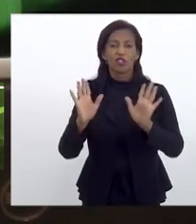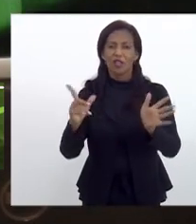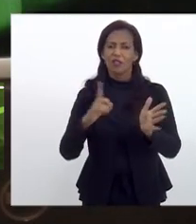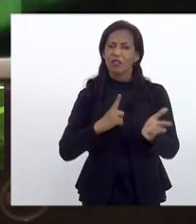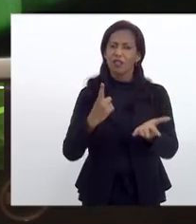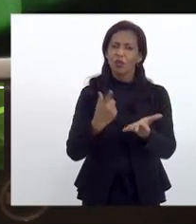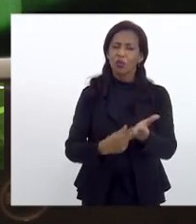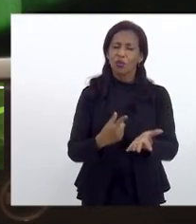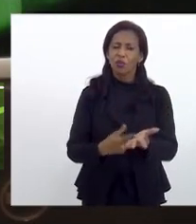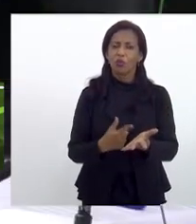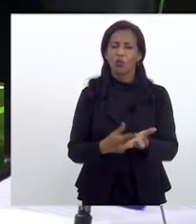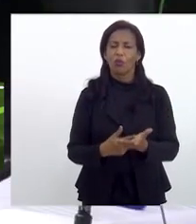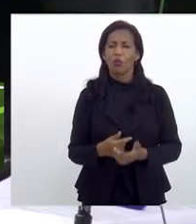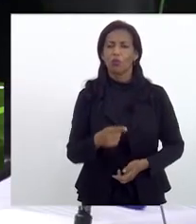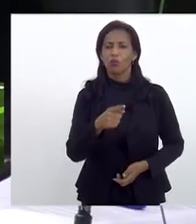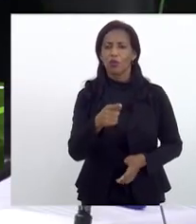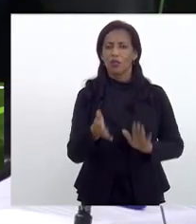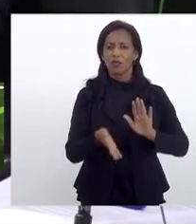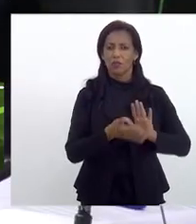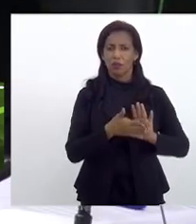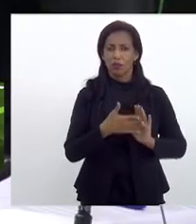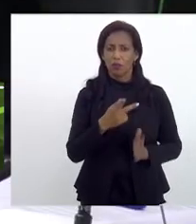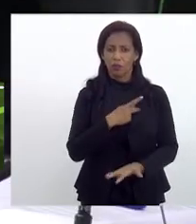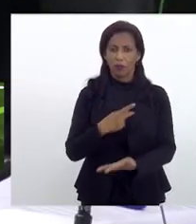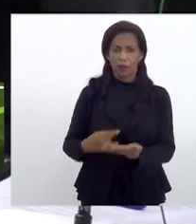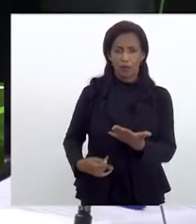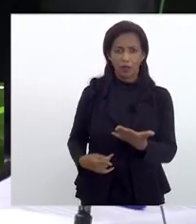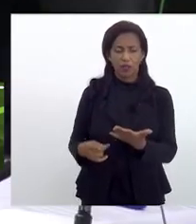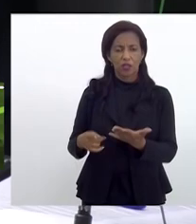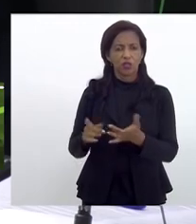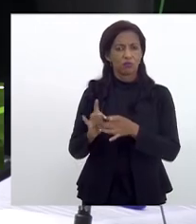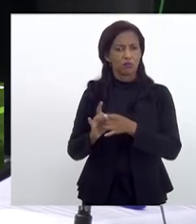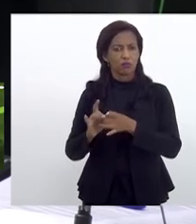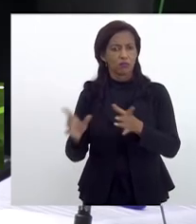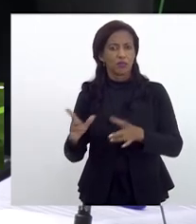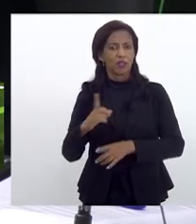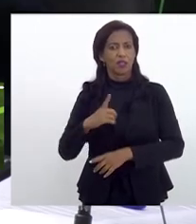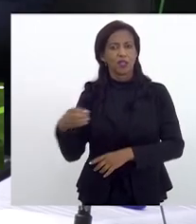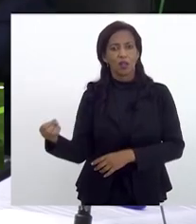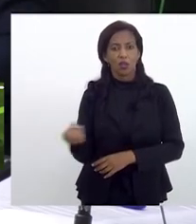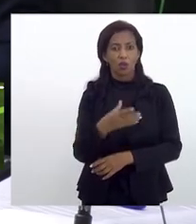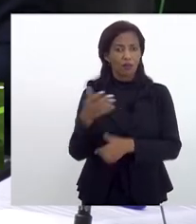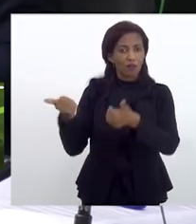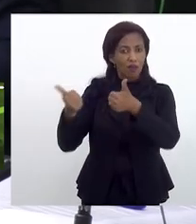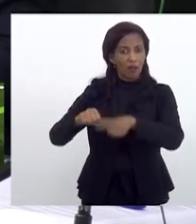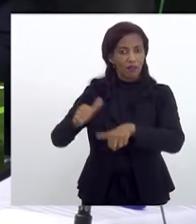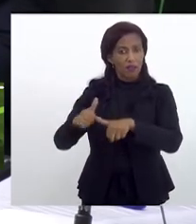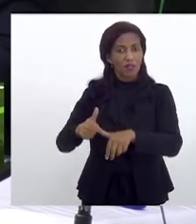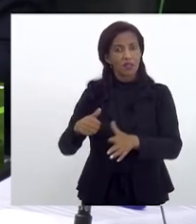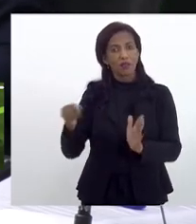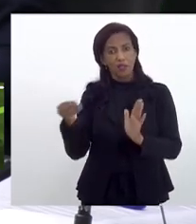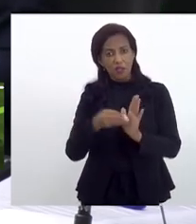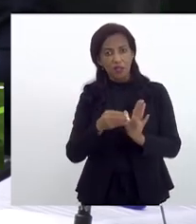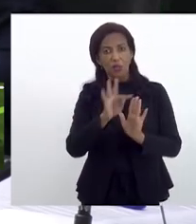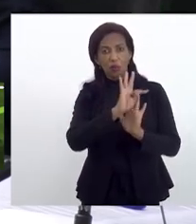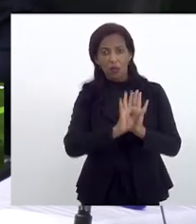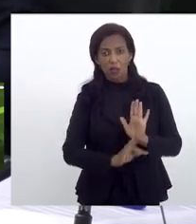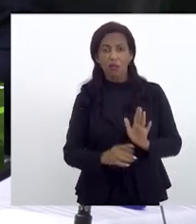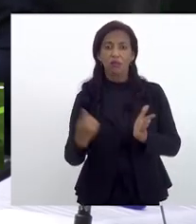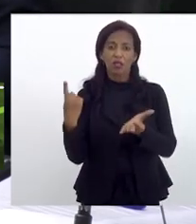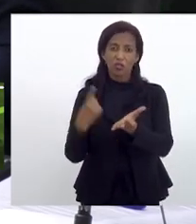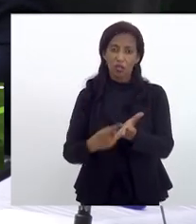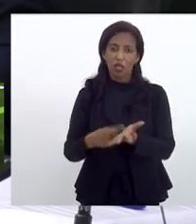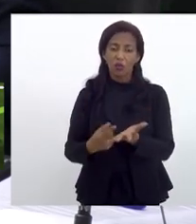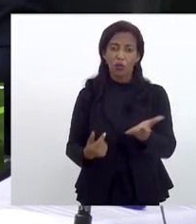Valdeque Essa proposta do deputado André Siciliano Do presidente De autorizar Que haja uma nova avaliação Vai ser colocada no texto Tem acordo